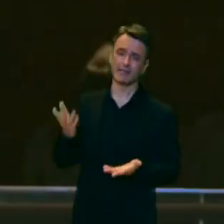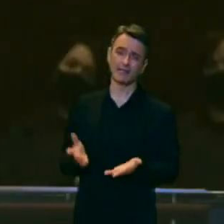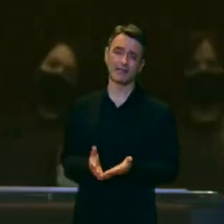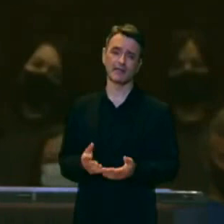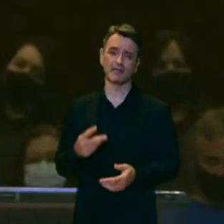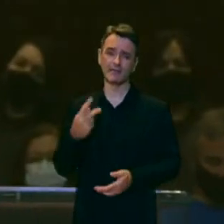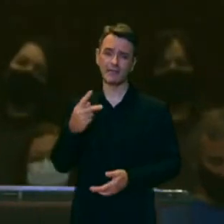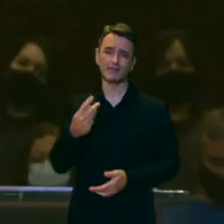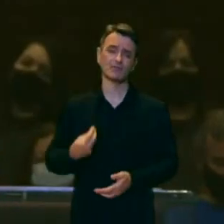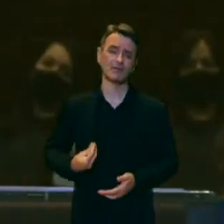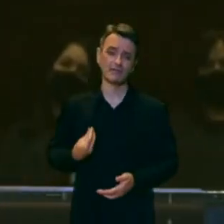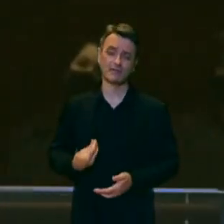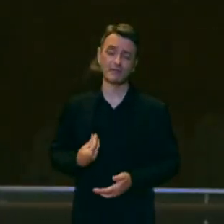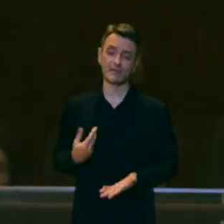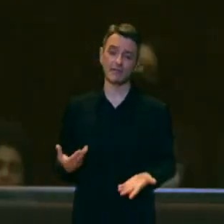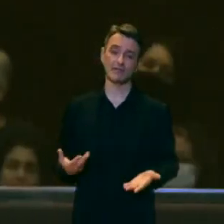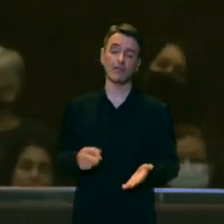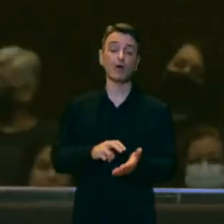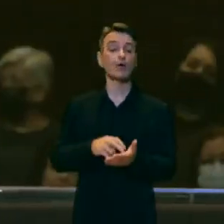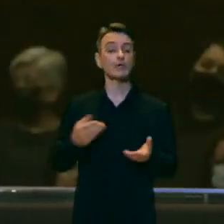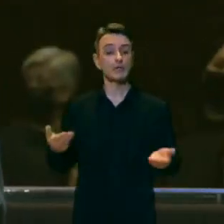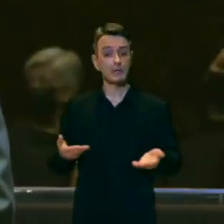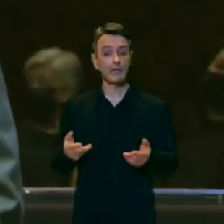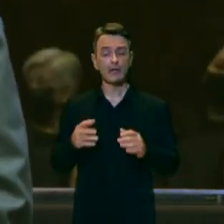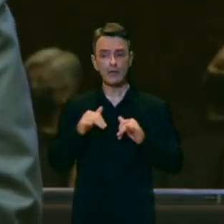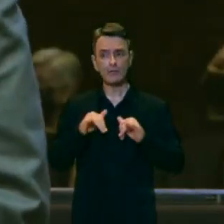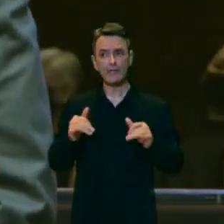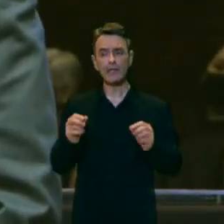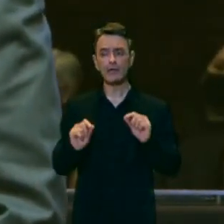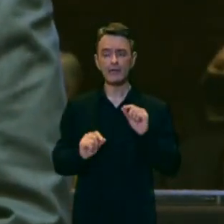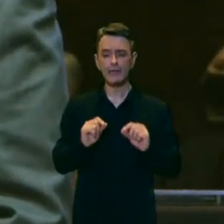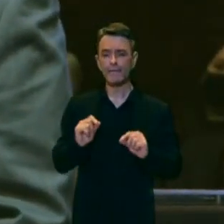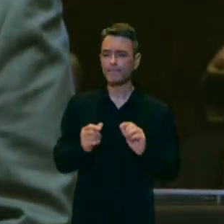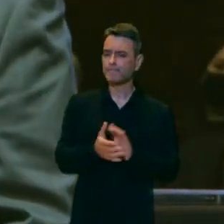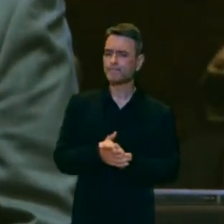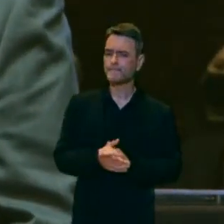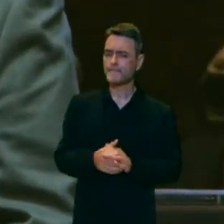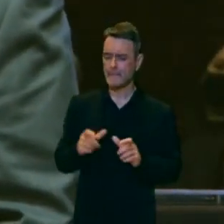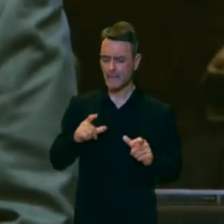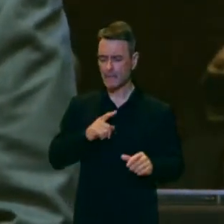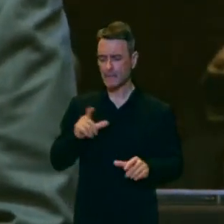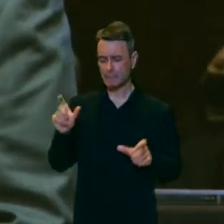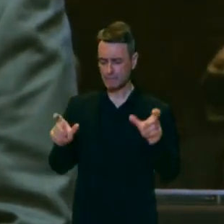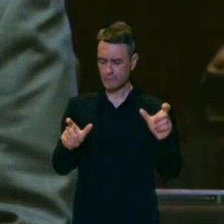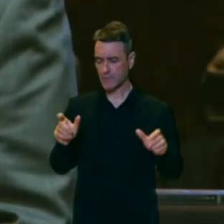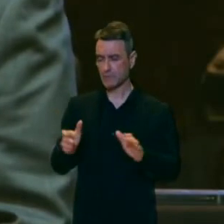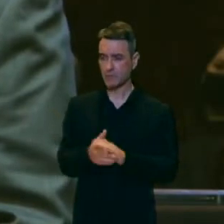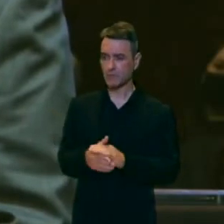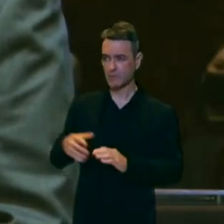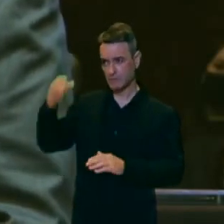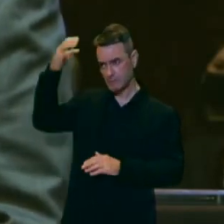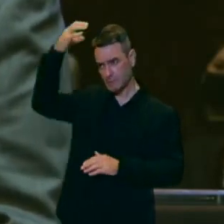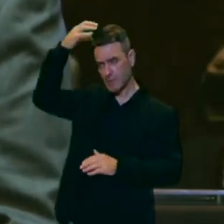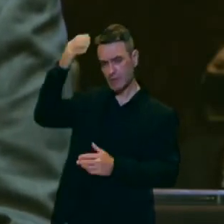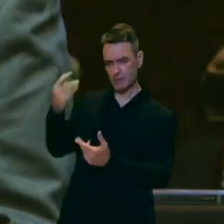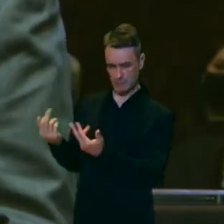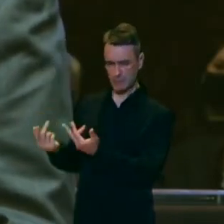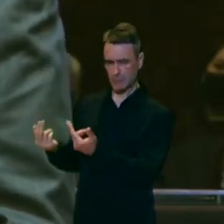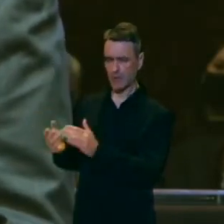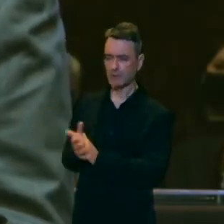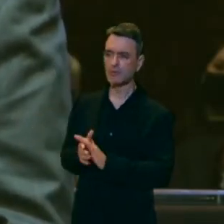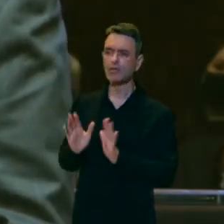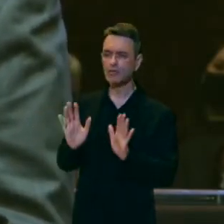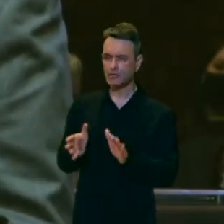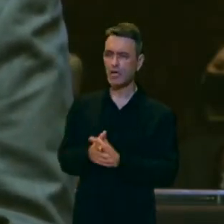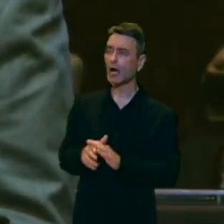Hoje pela manhã eu disse que há pessoas que, como Zedequias, já viram